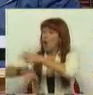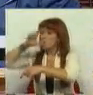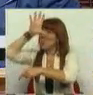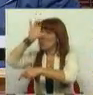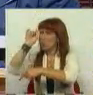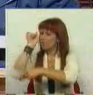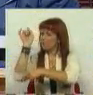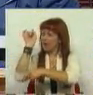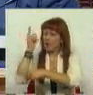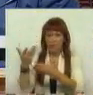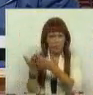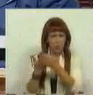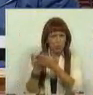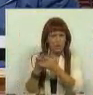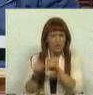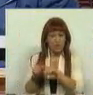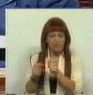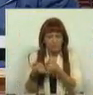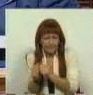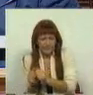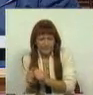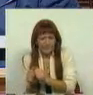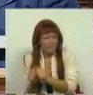governo negociou à socapa